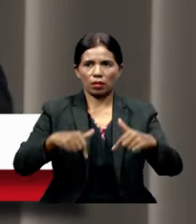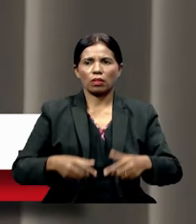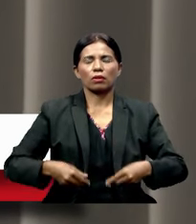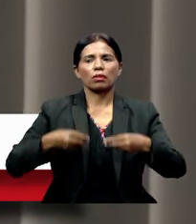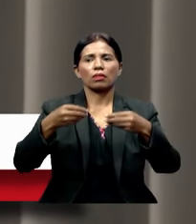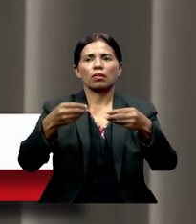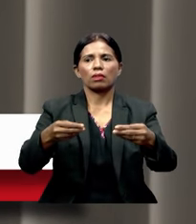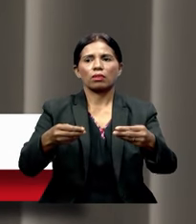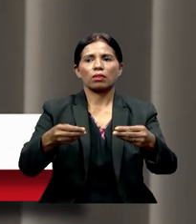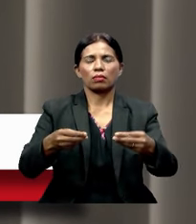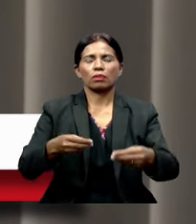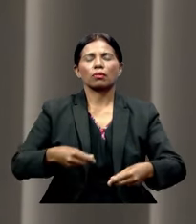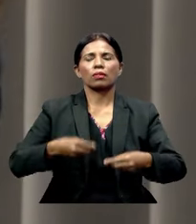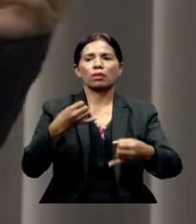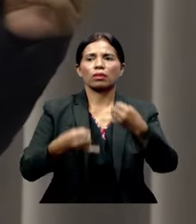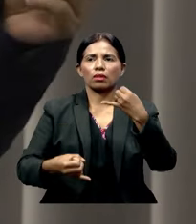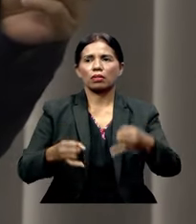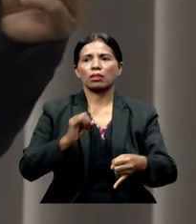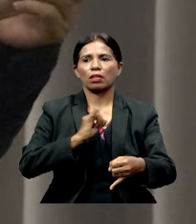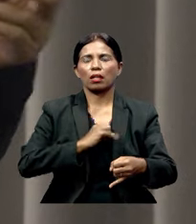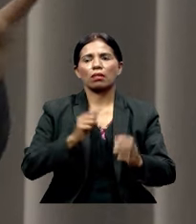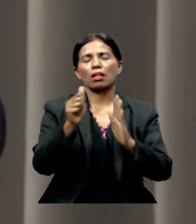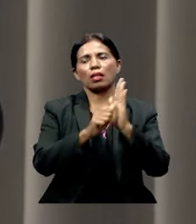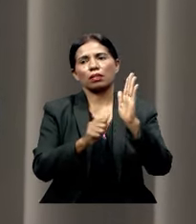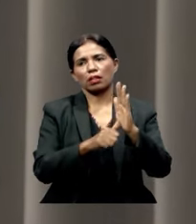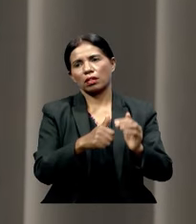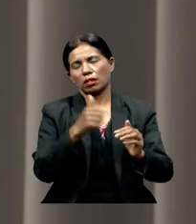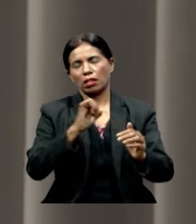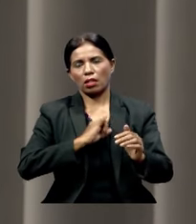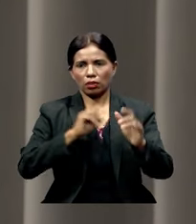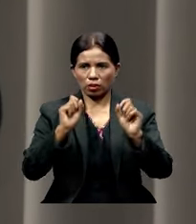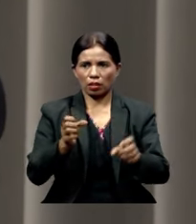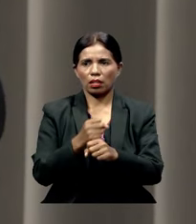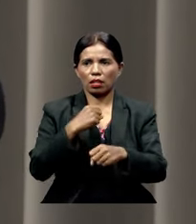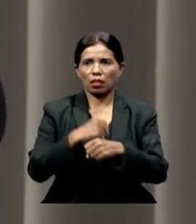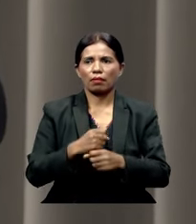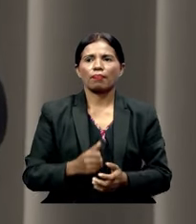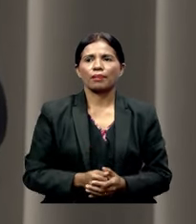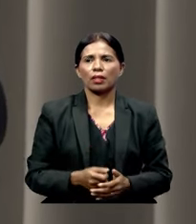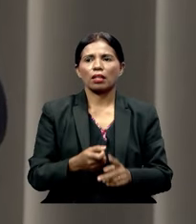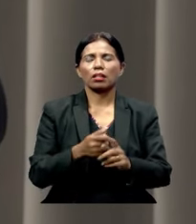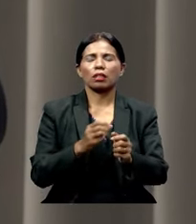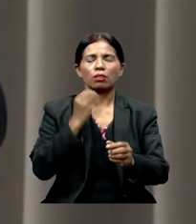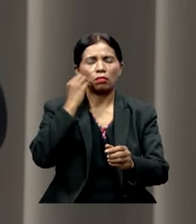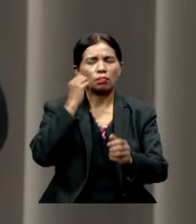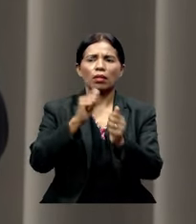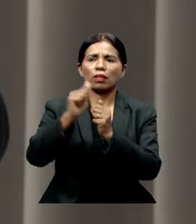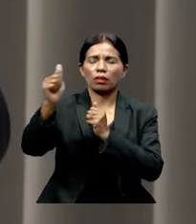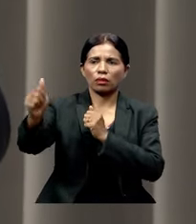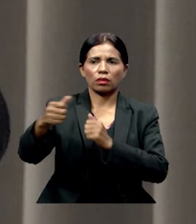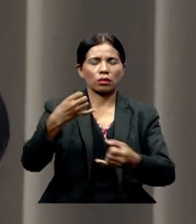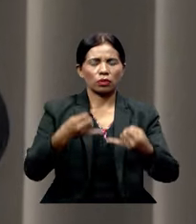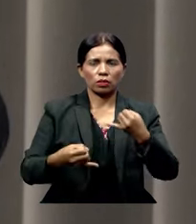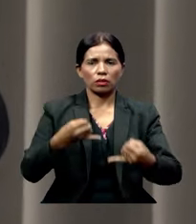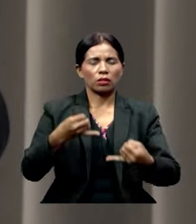fornecedor fo atu fo justiça ne de na ya hu yazin de ide selo kau tenkia trata de aknya mai usi dok tiona justiça la lais